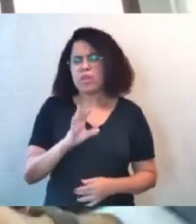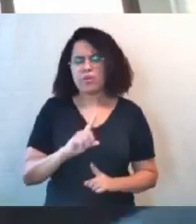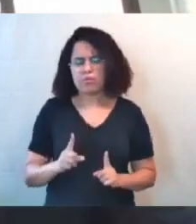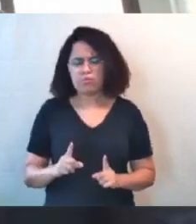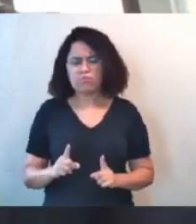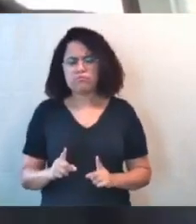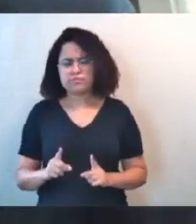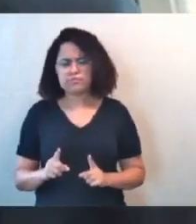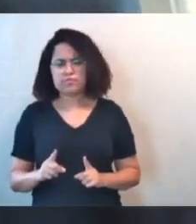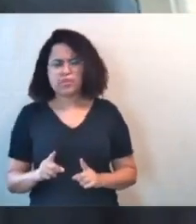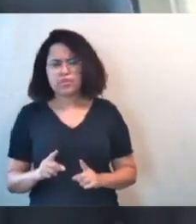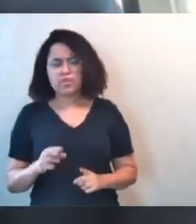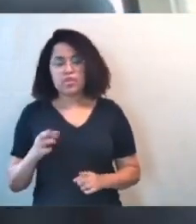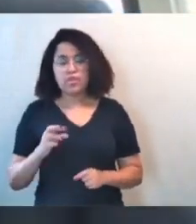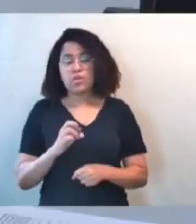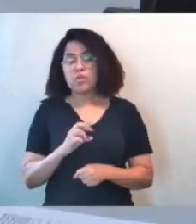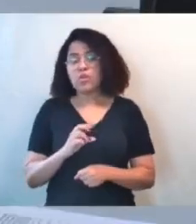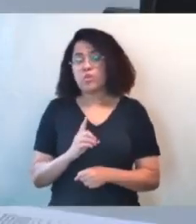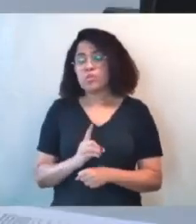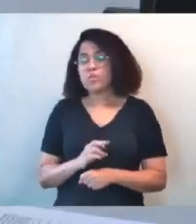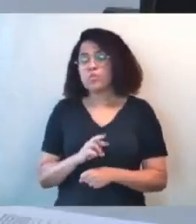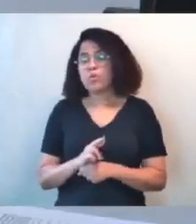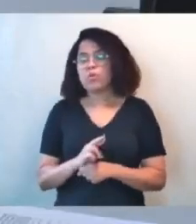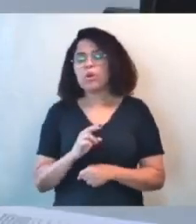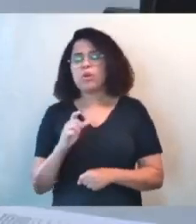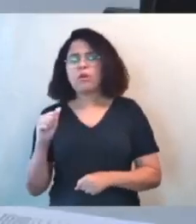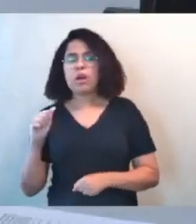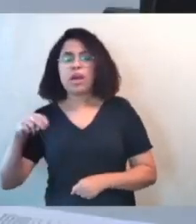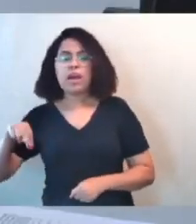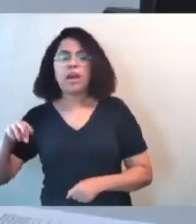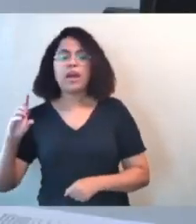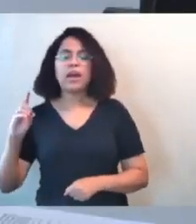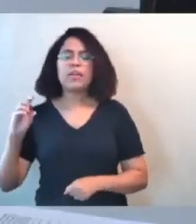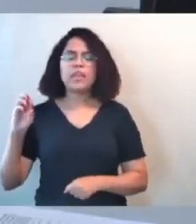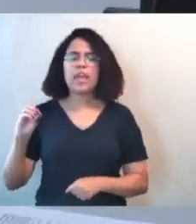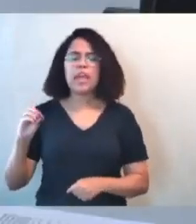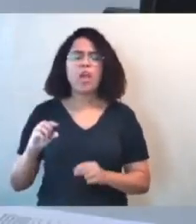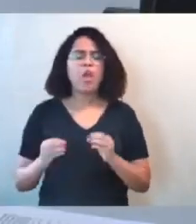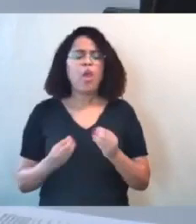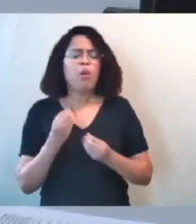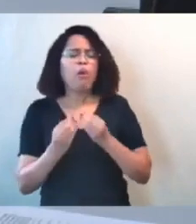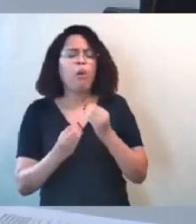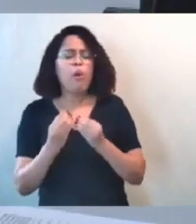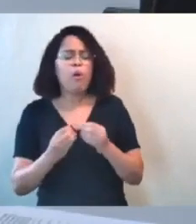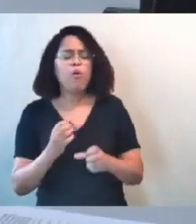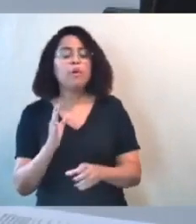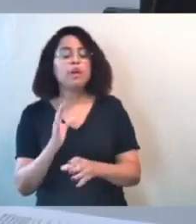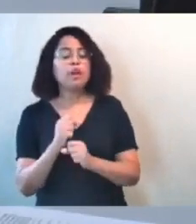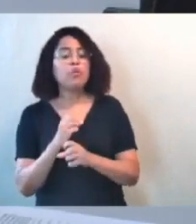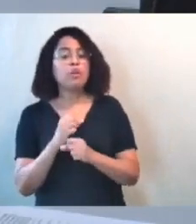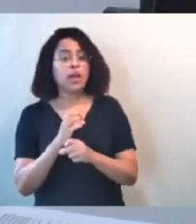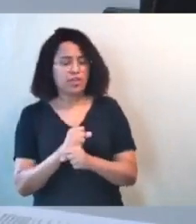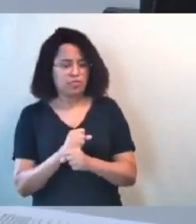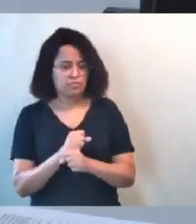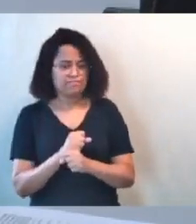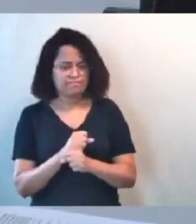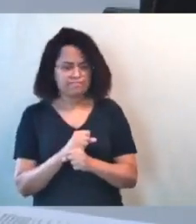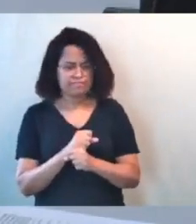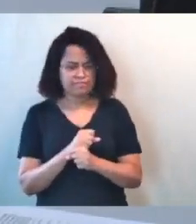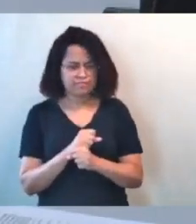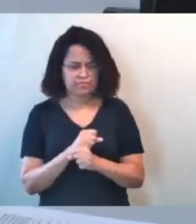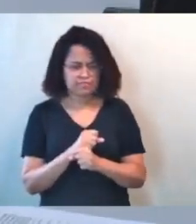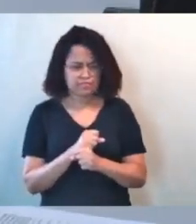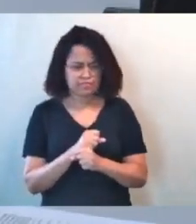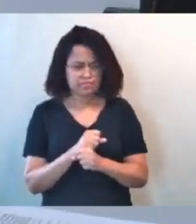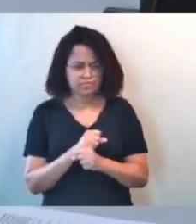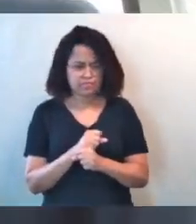é calculado o valor de compensação da compra antecipada de vales de 2000? Aí eu quero o seguinte, ou me dê resposta ou me responda. Eu não